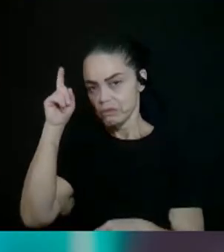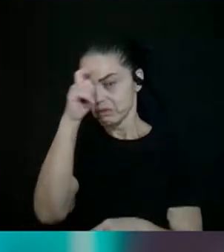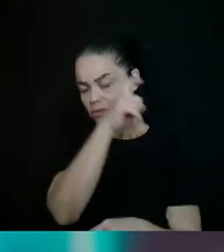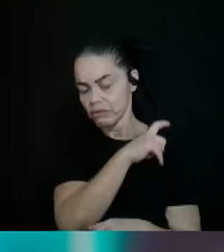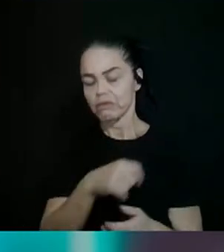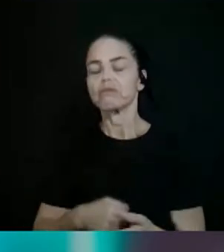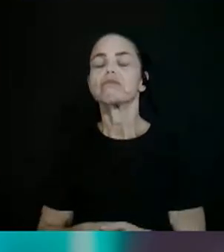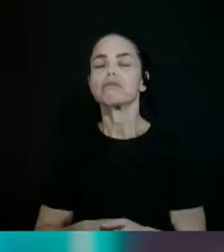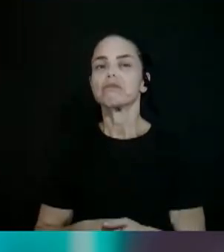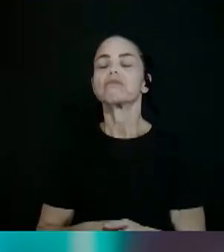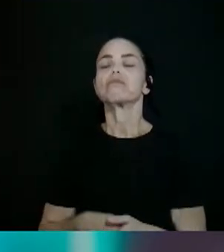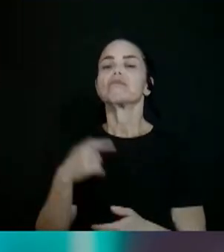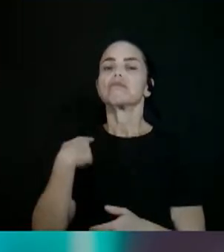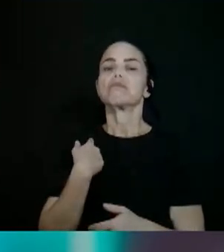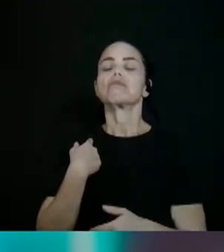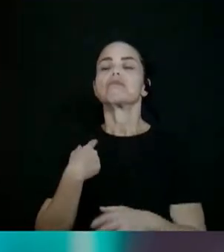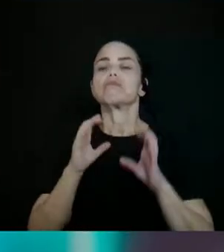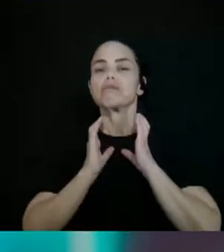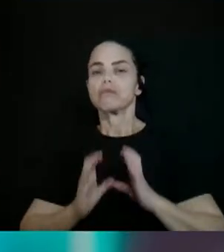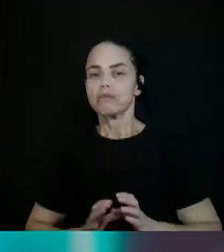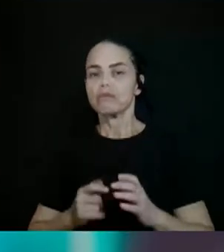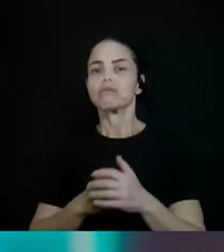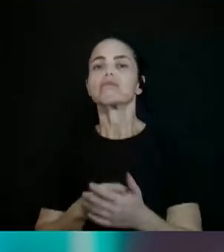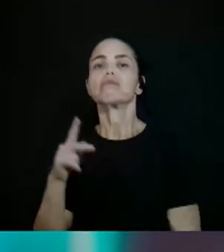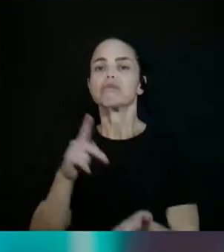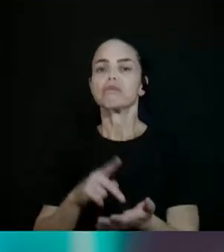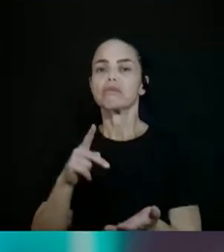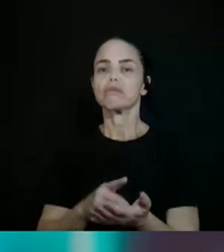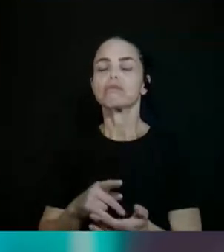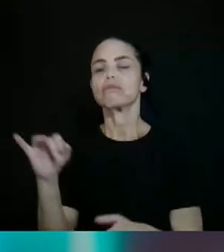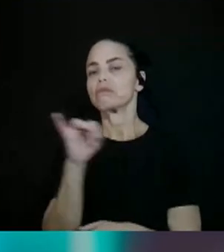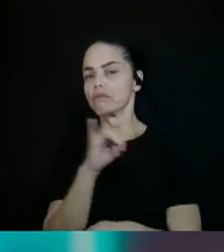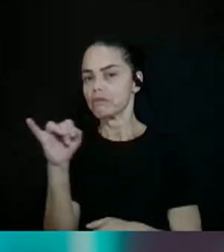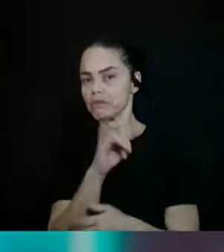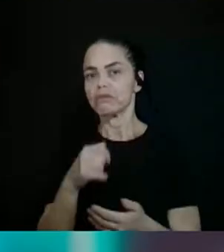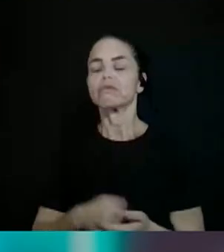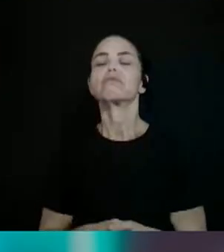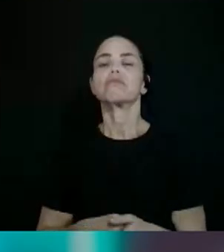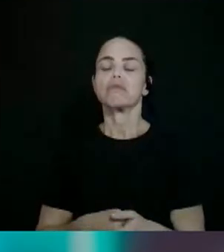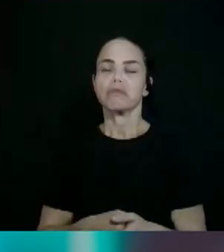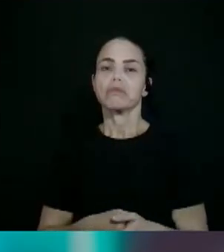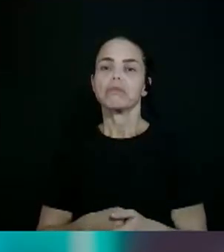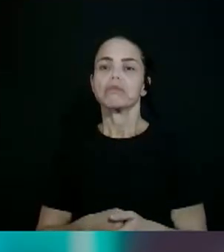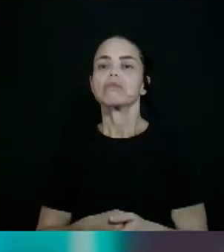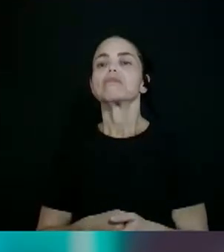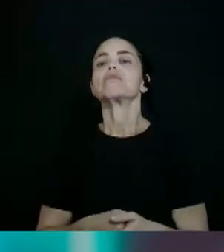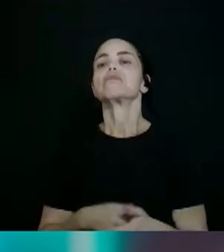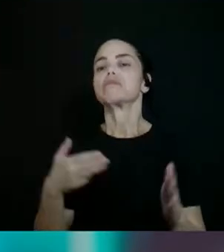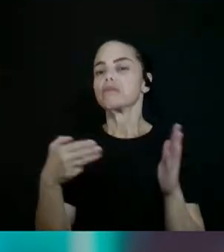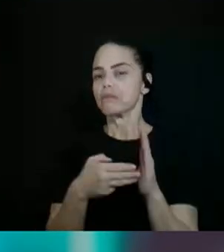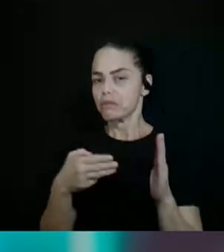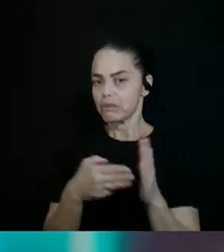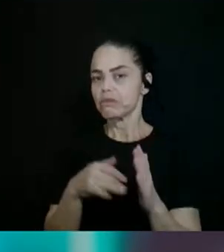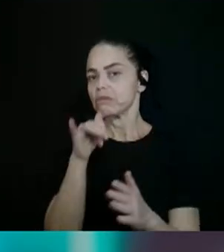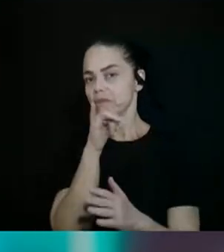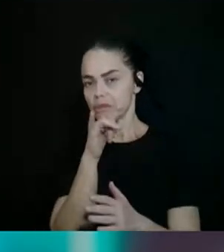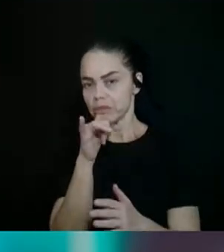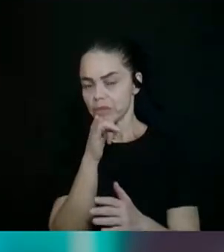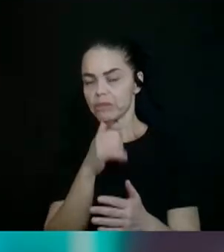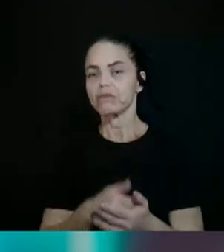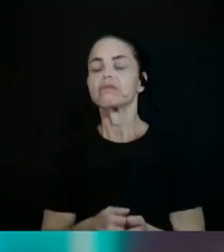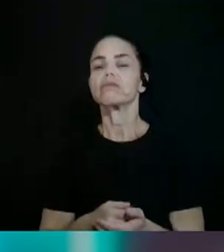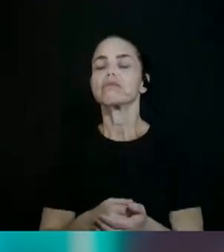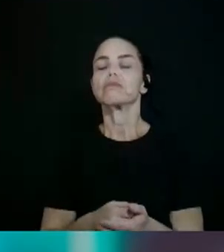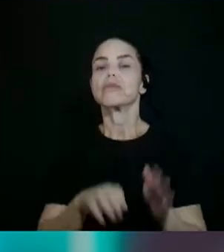para além dos cidadãos, somos todos verdadeiramente irmãos. Por essas razões, por esses exemplos, caros irmãos e